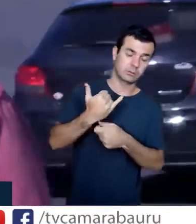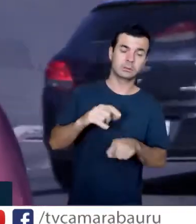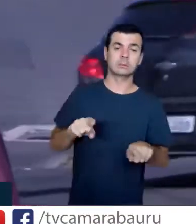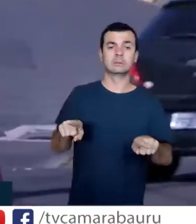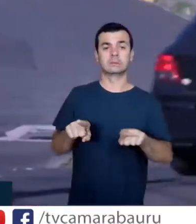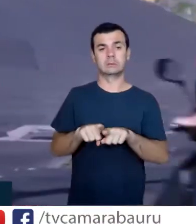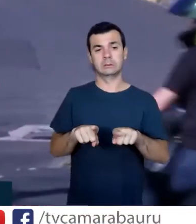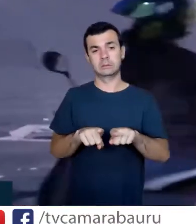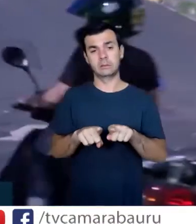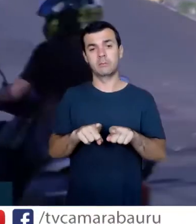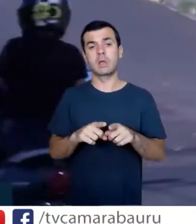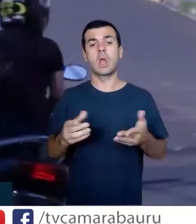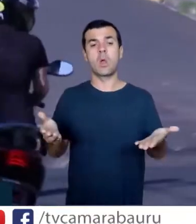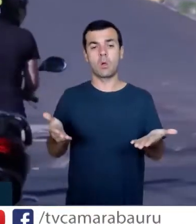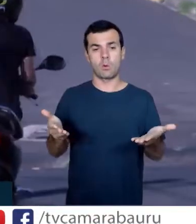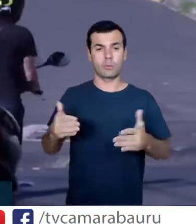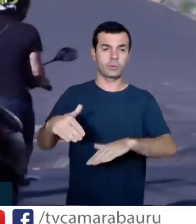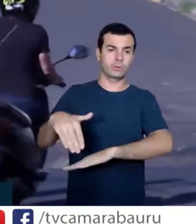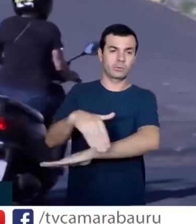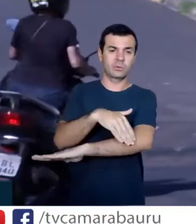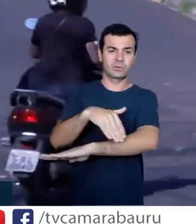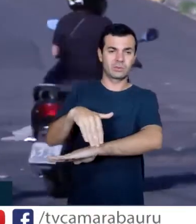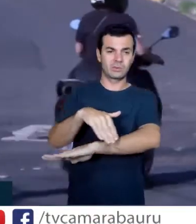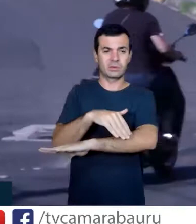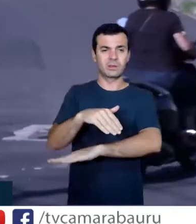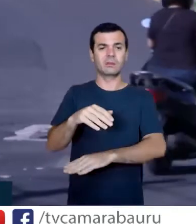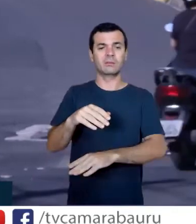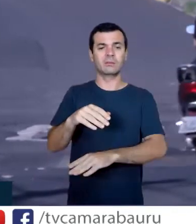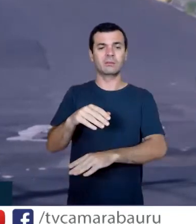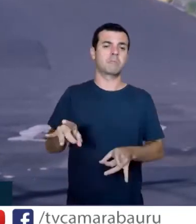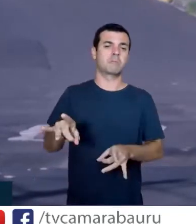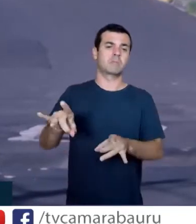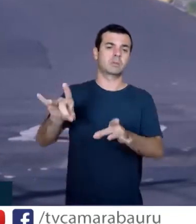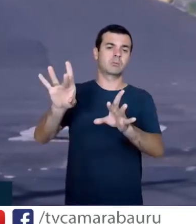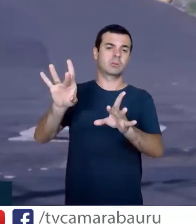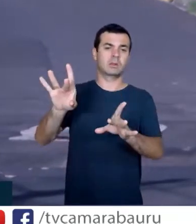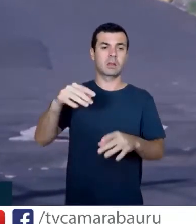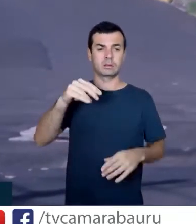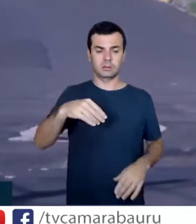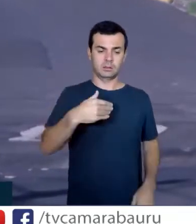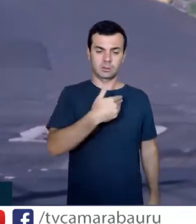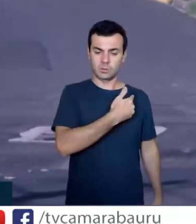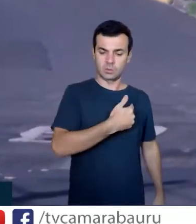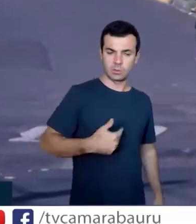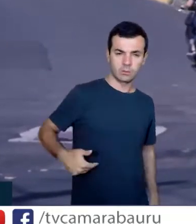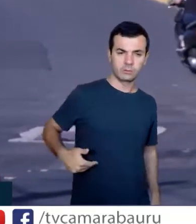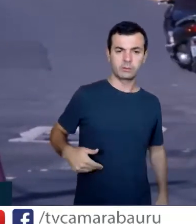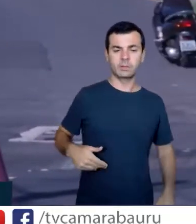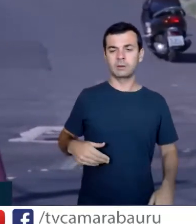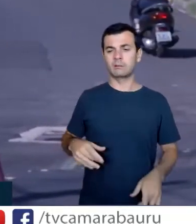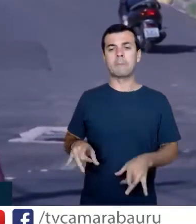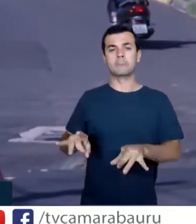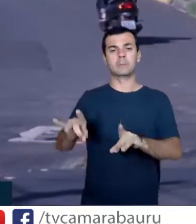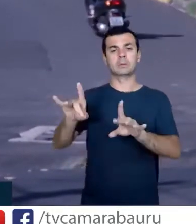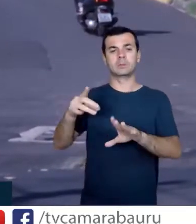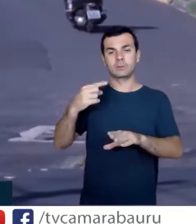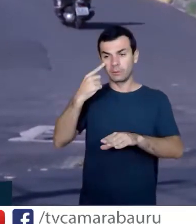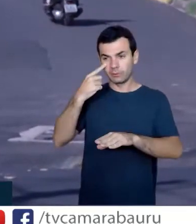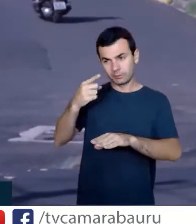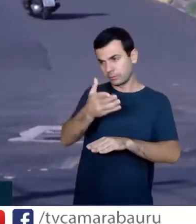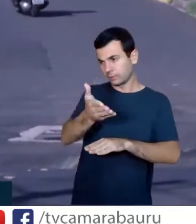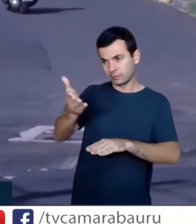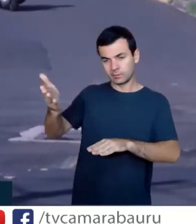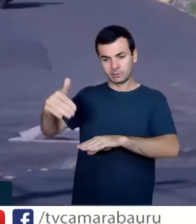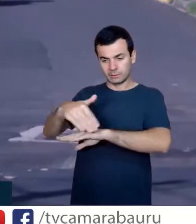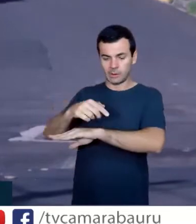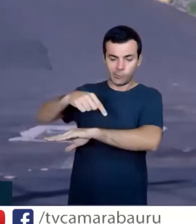Daniel Pacífico tem sido um descaso da administração pública. A gente vê pelos buracos que nós temos aqui, né, os motoristas